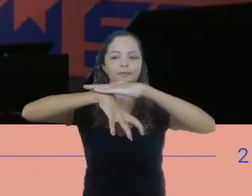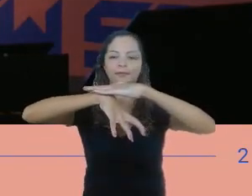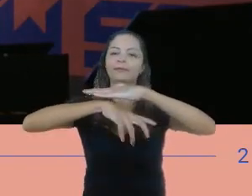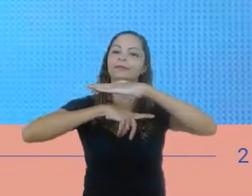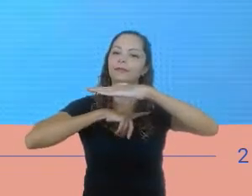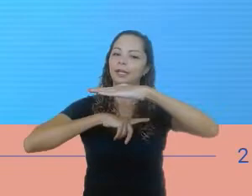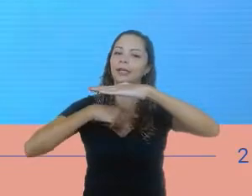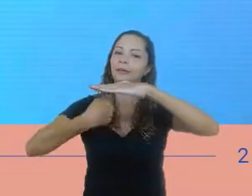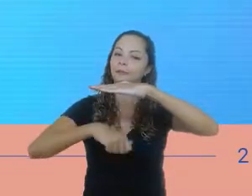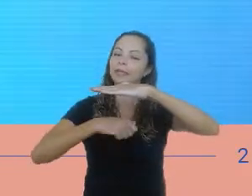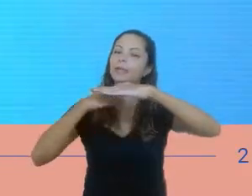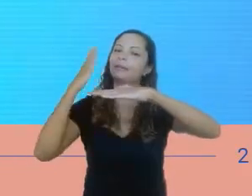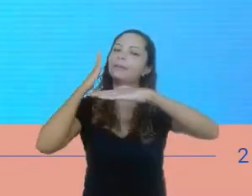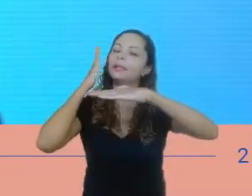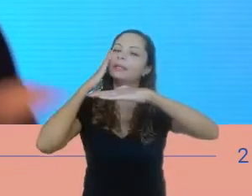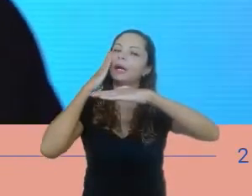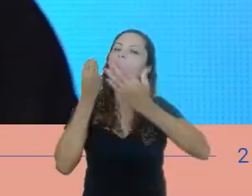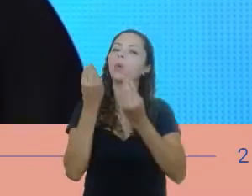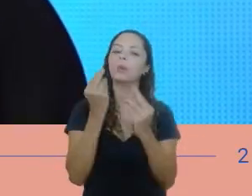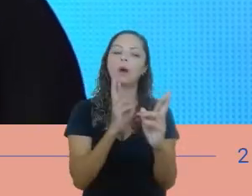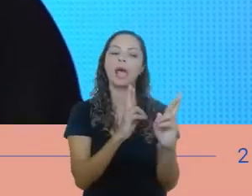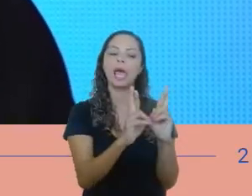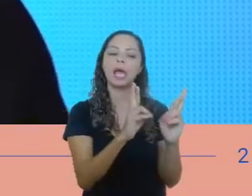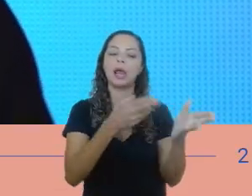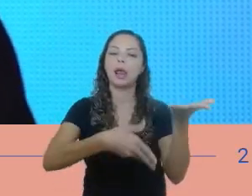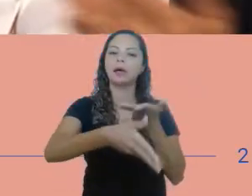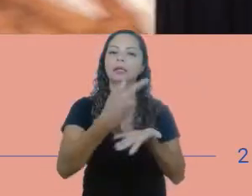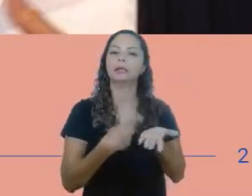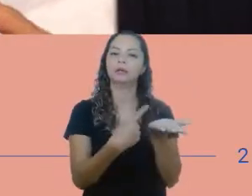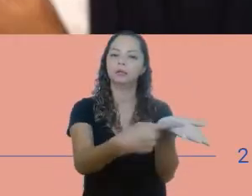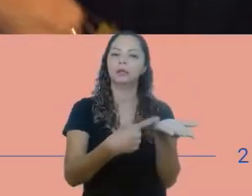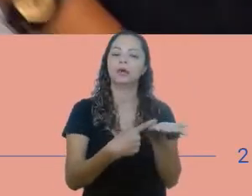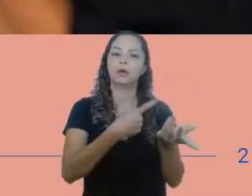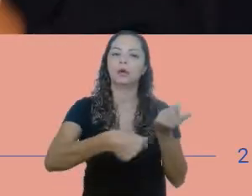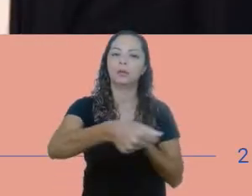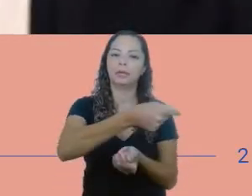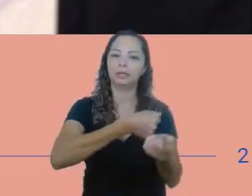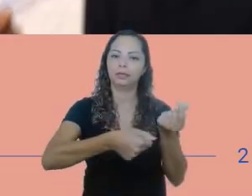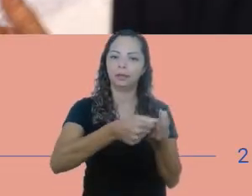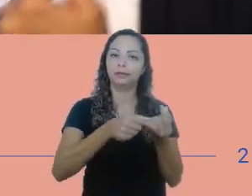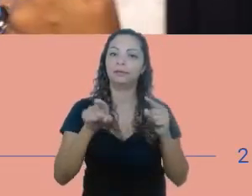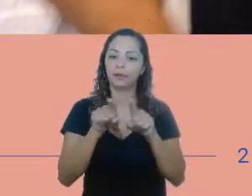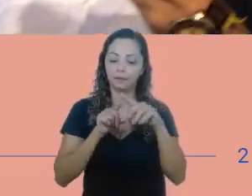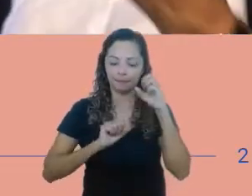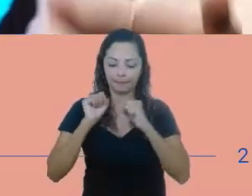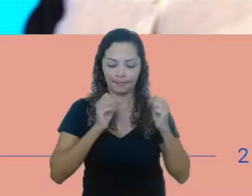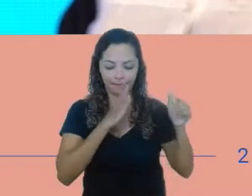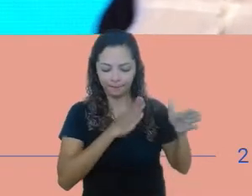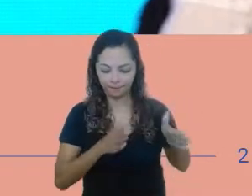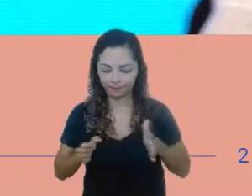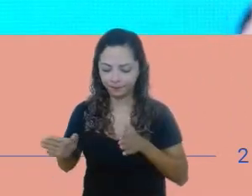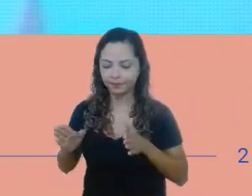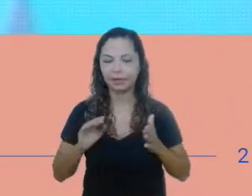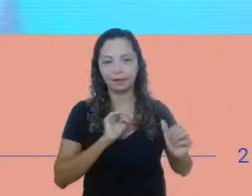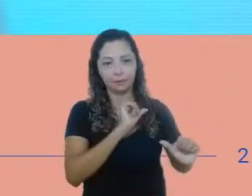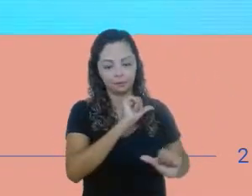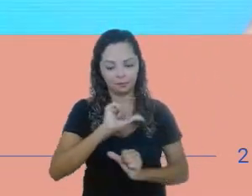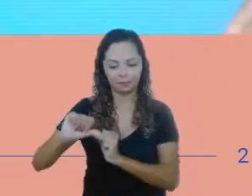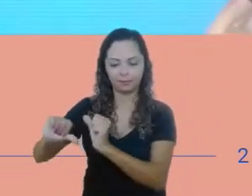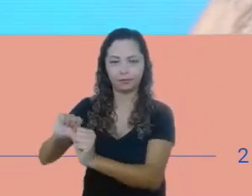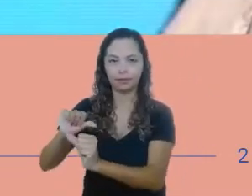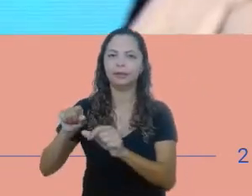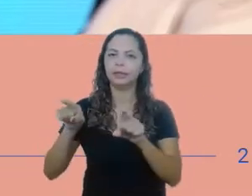formas de mudar a responsabilidade ao longo da cadeia produtiva e quem sabe oferecer performance não só um produto